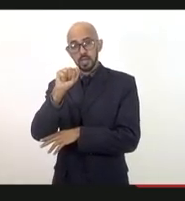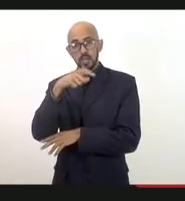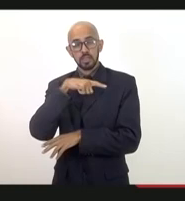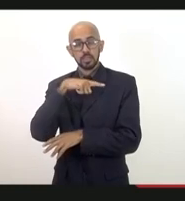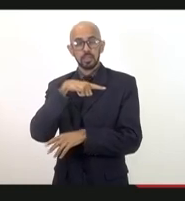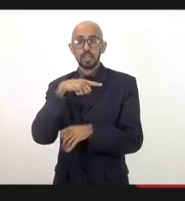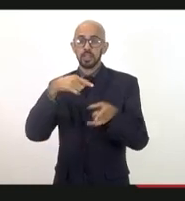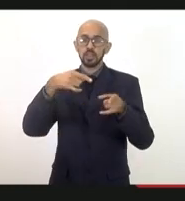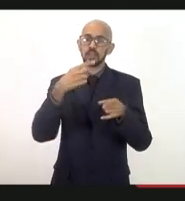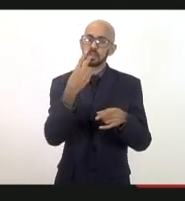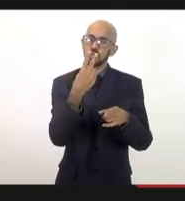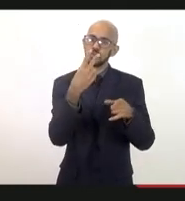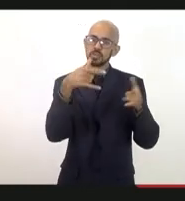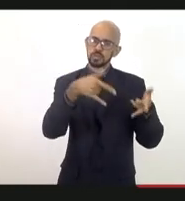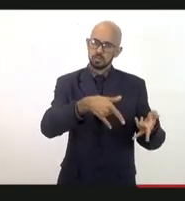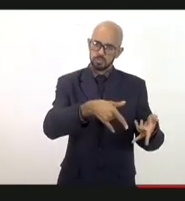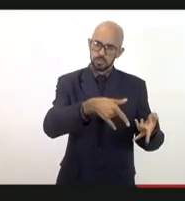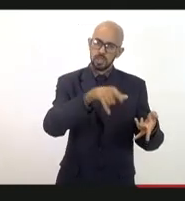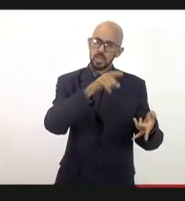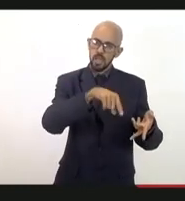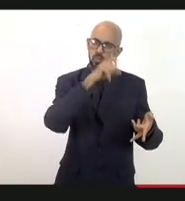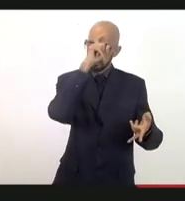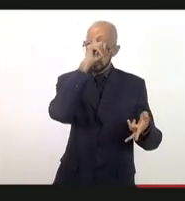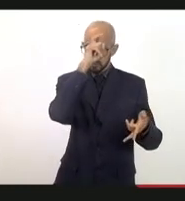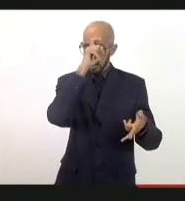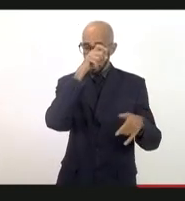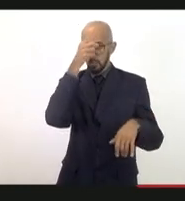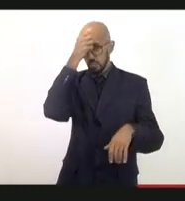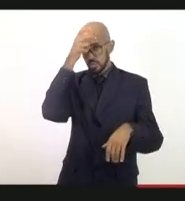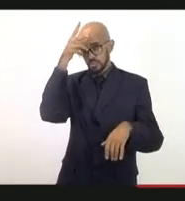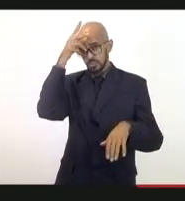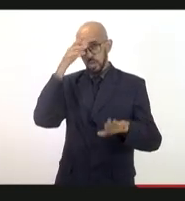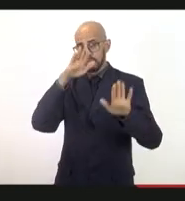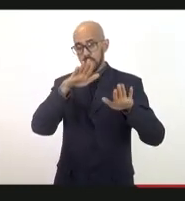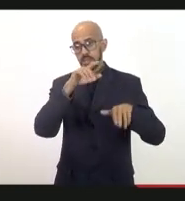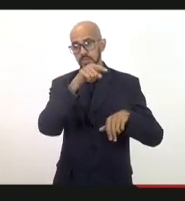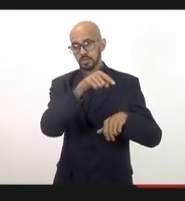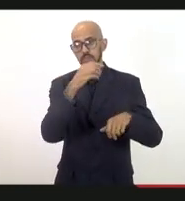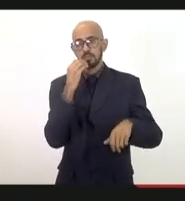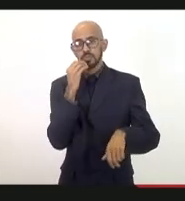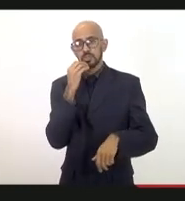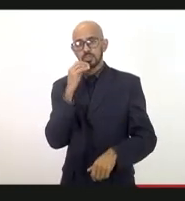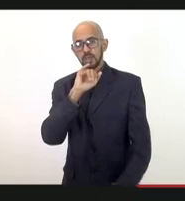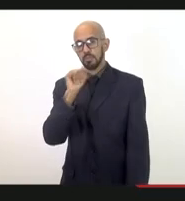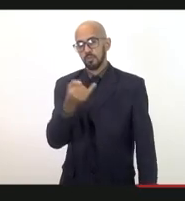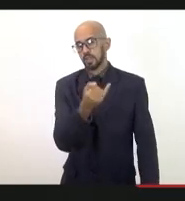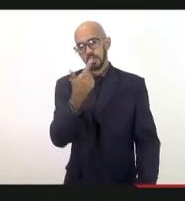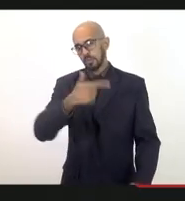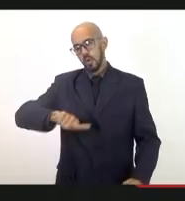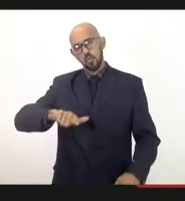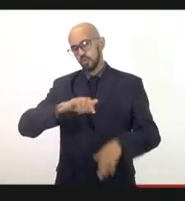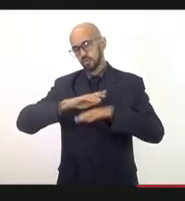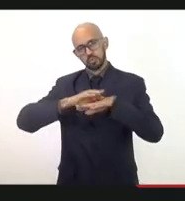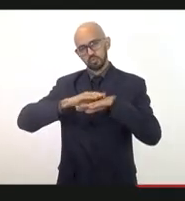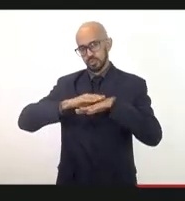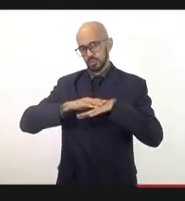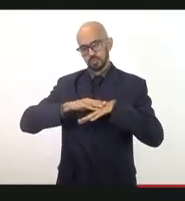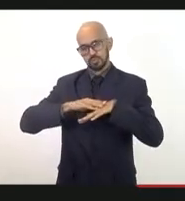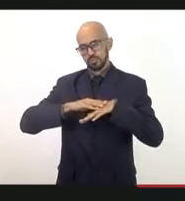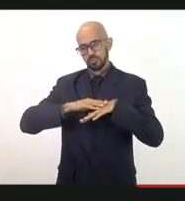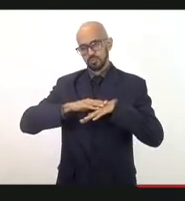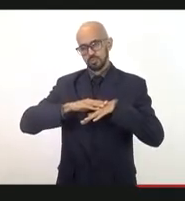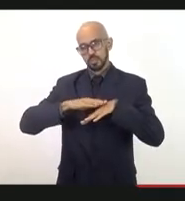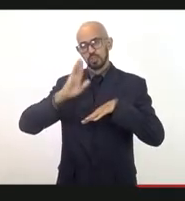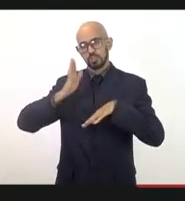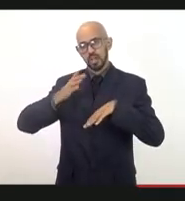um hospital municipal, eu acho que aquele leito poderia ser aproveitado para outro tipo de patologia, já que a gente tem